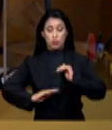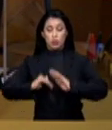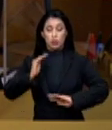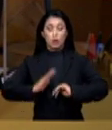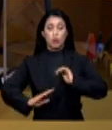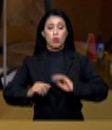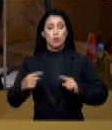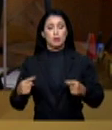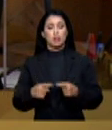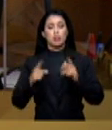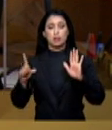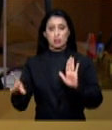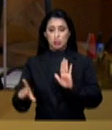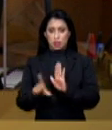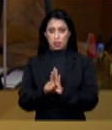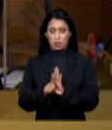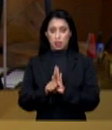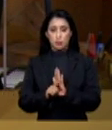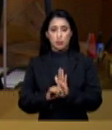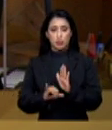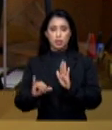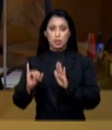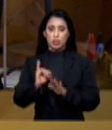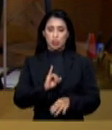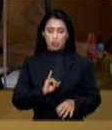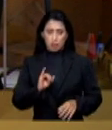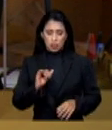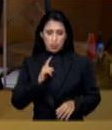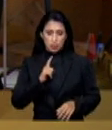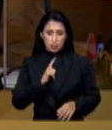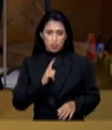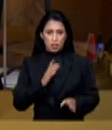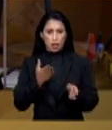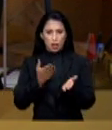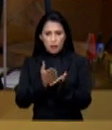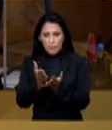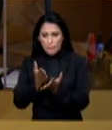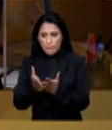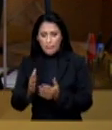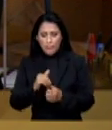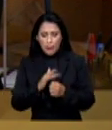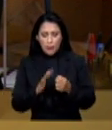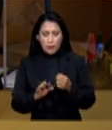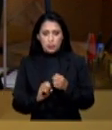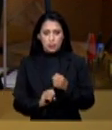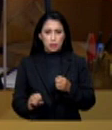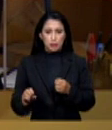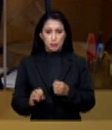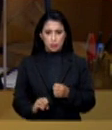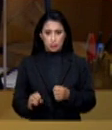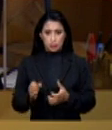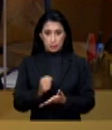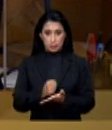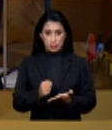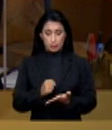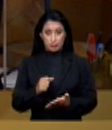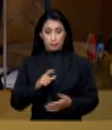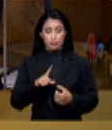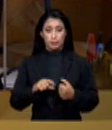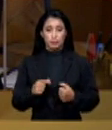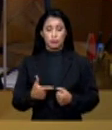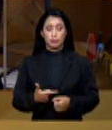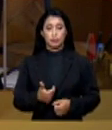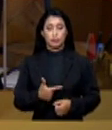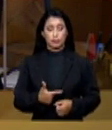competência para instituir diretrizes para o saneamento básico artigo 2120